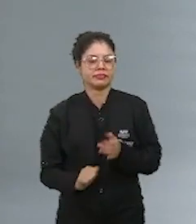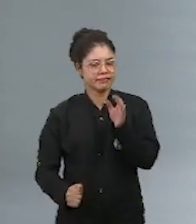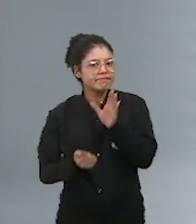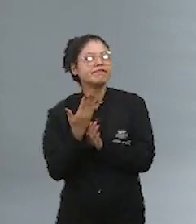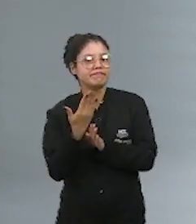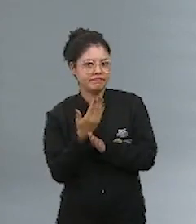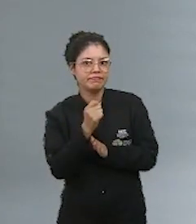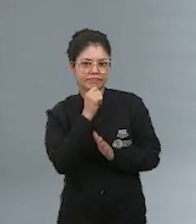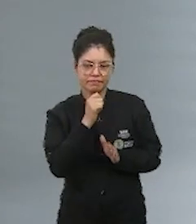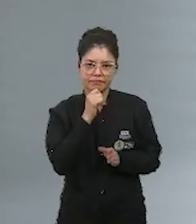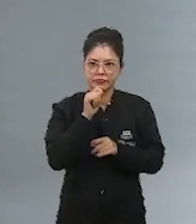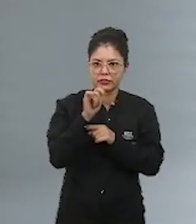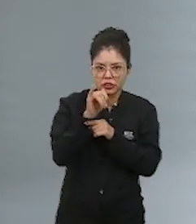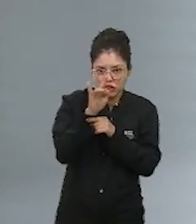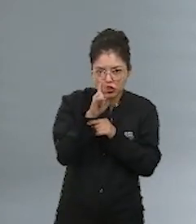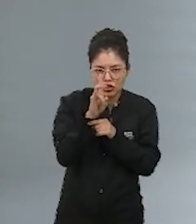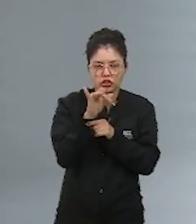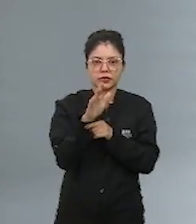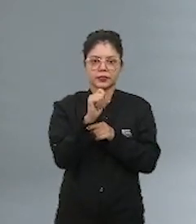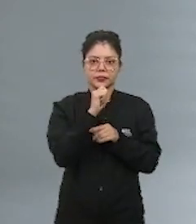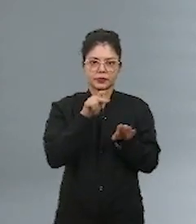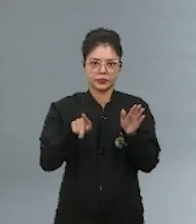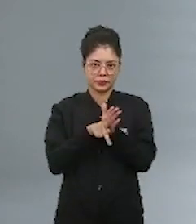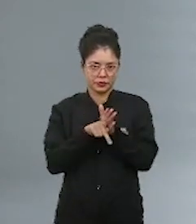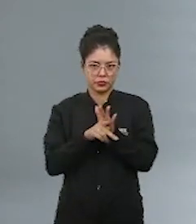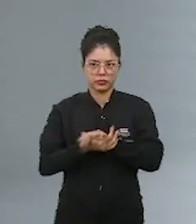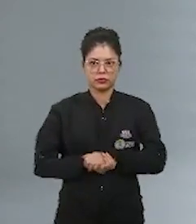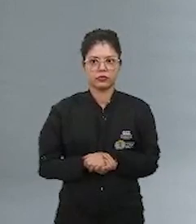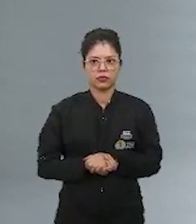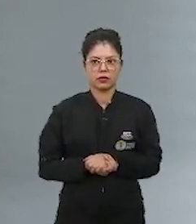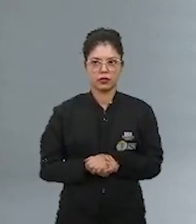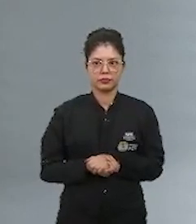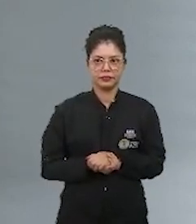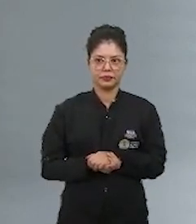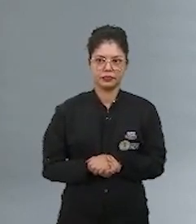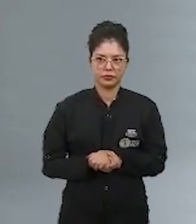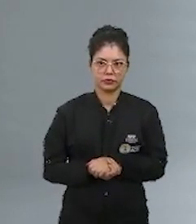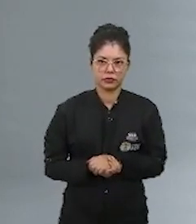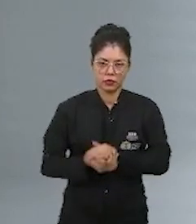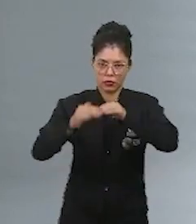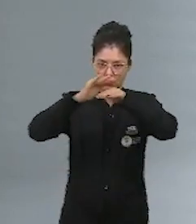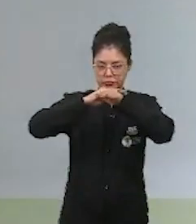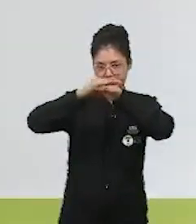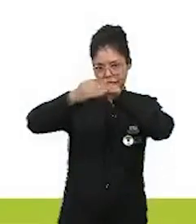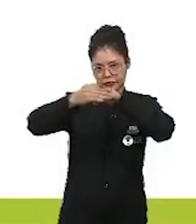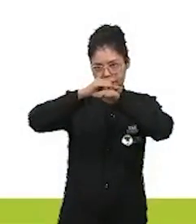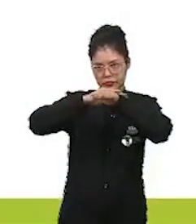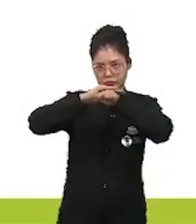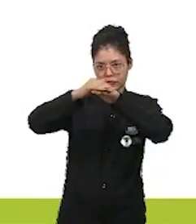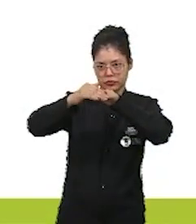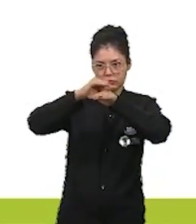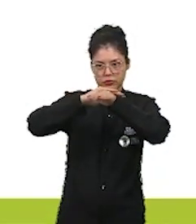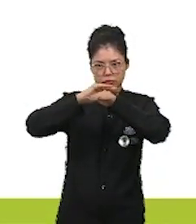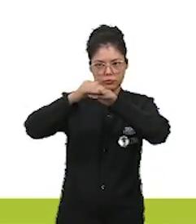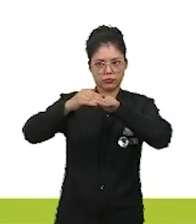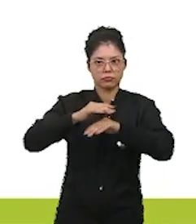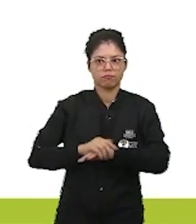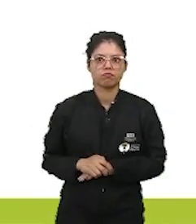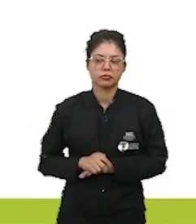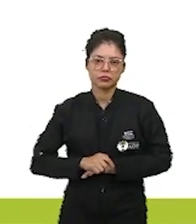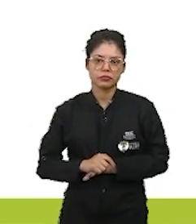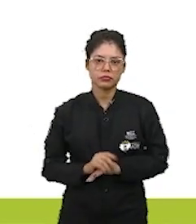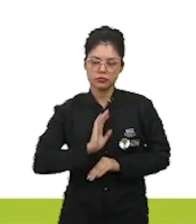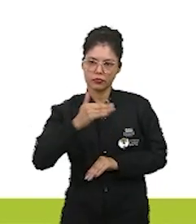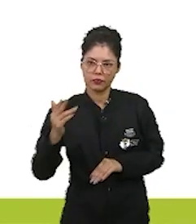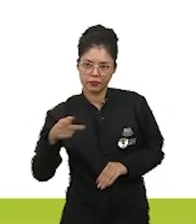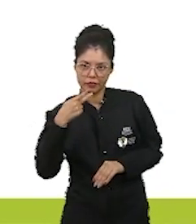aí de uma rocha ígnea ou magmática, tá? Rochas sedimentares. Quando